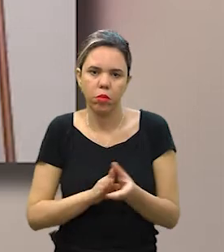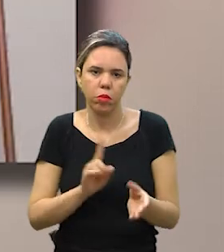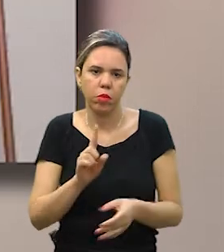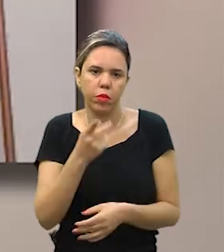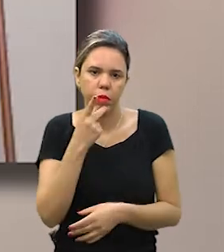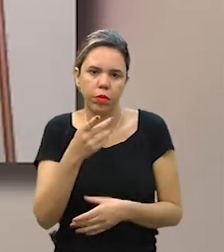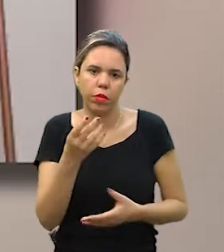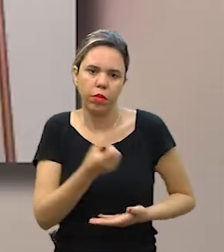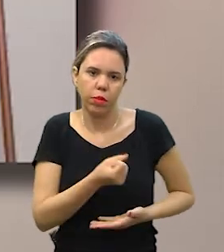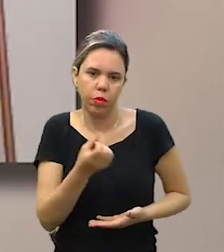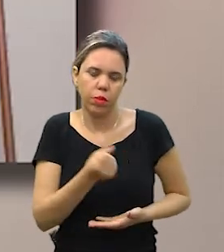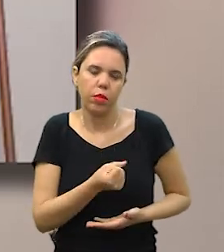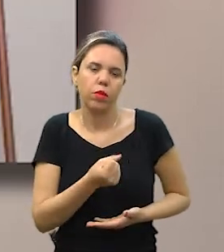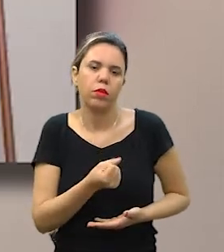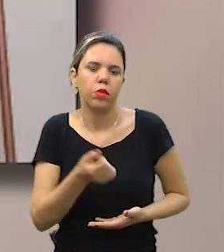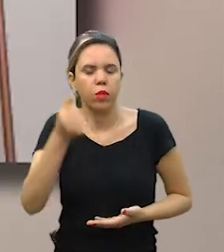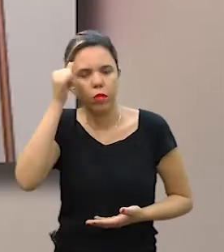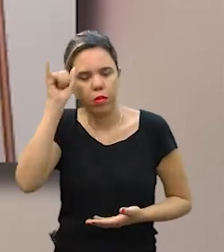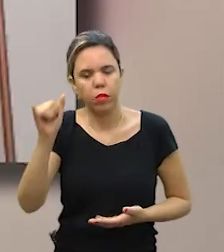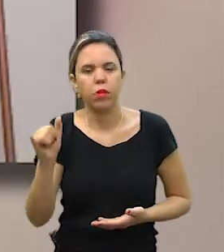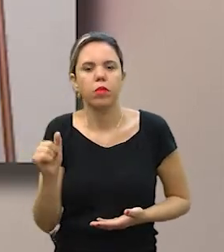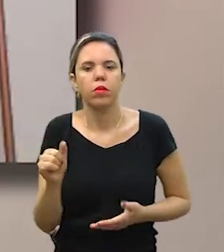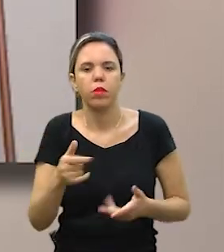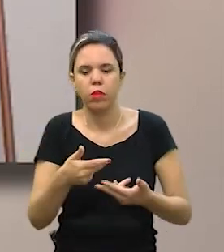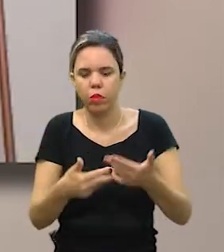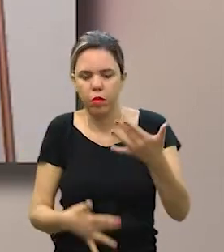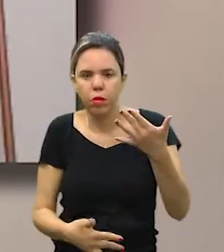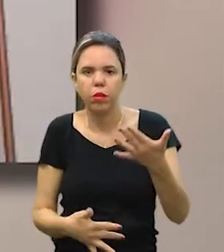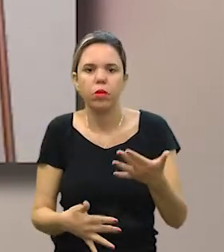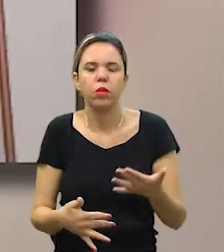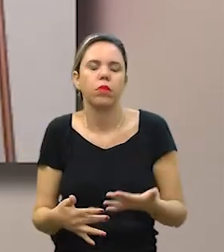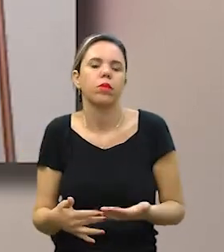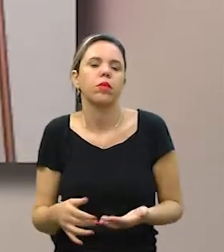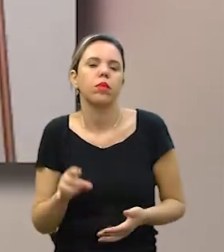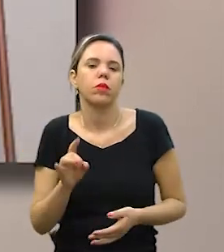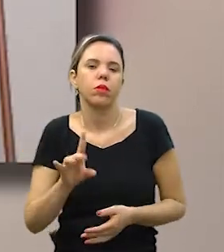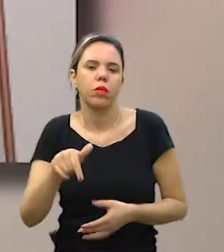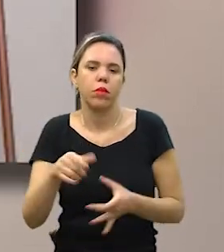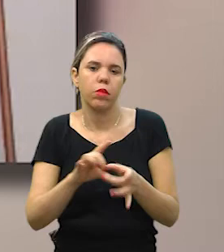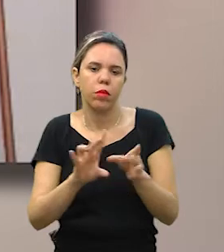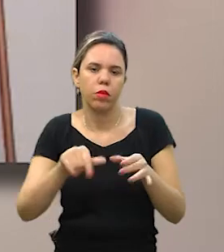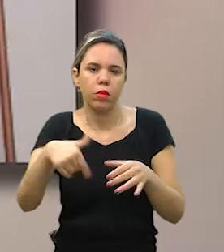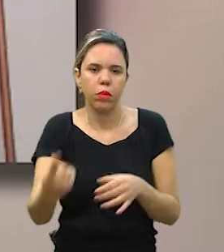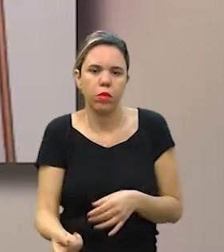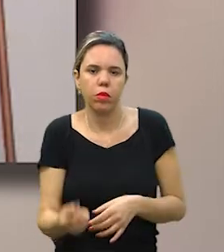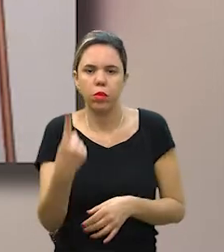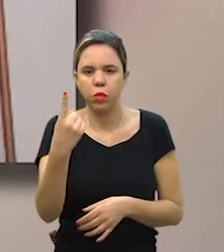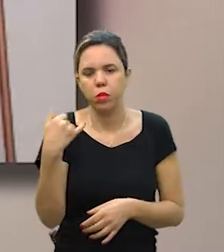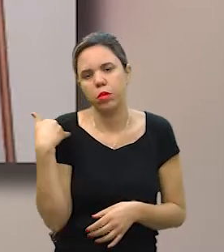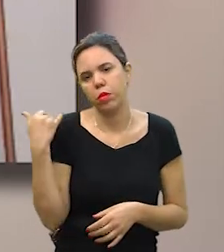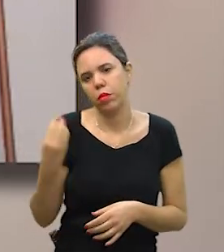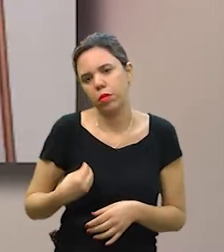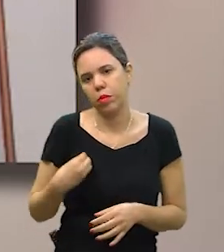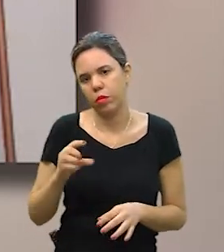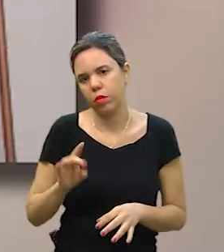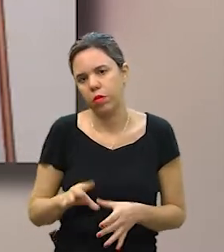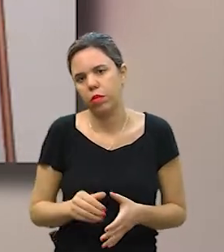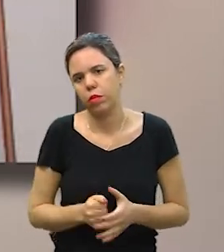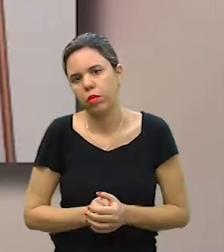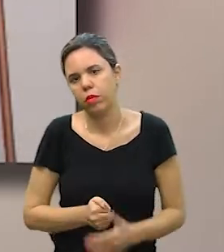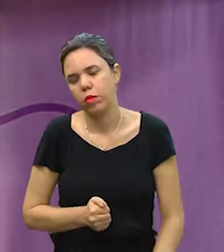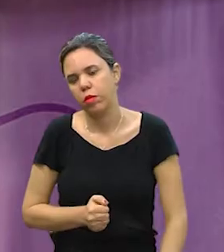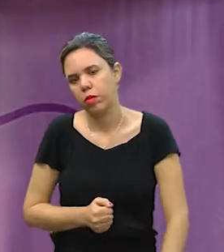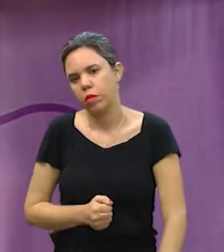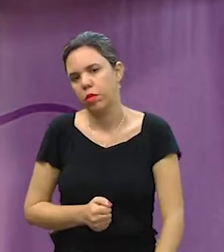não indico. O leite de vaca e os seus derivados, Viviane, a gente só libera a partir de 1 ano de